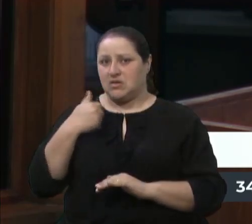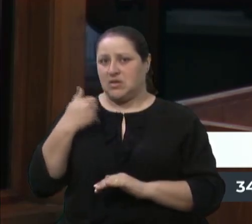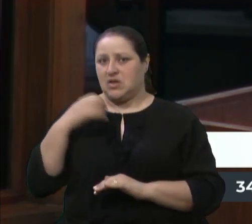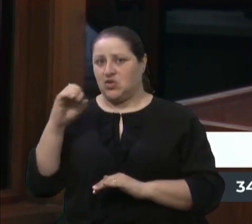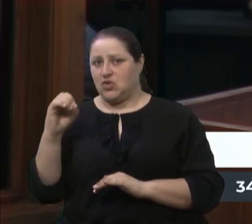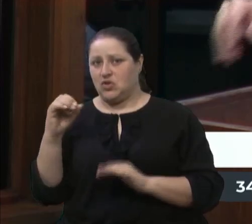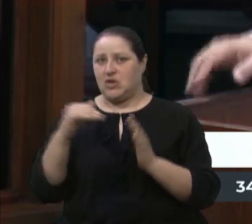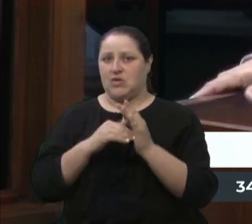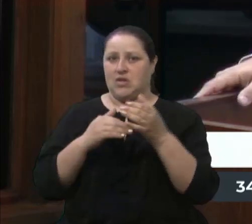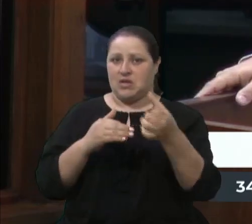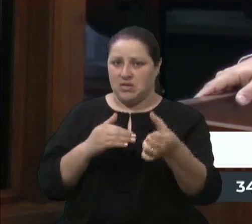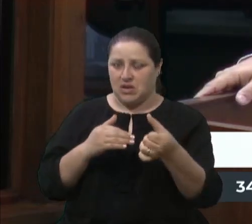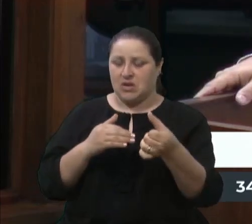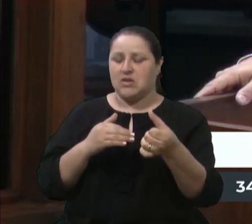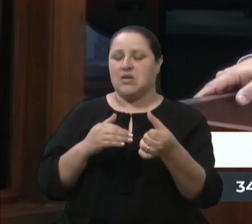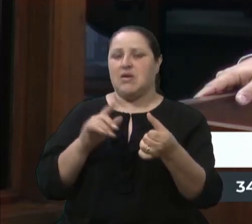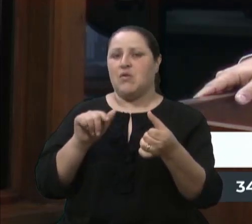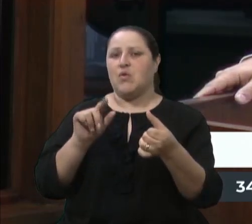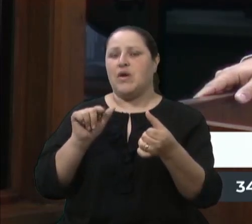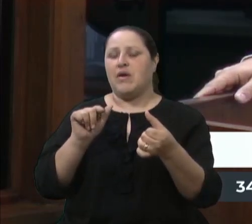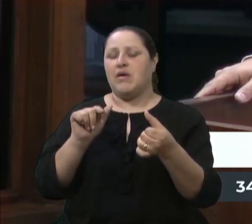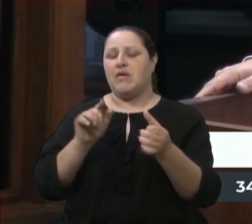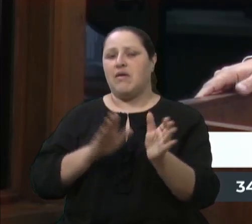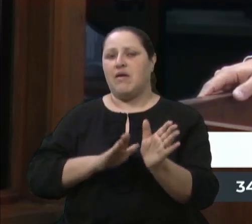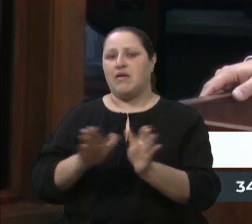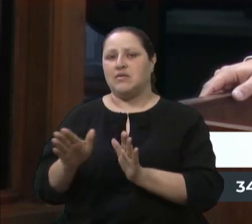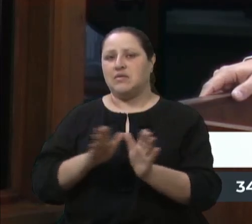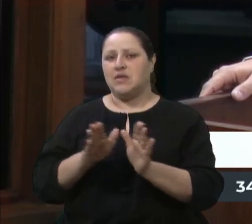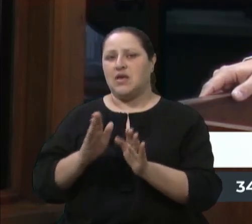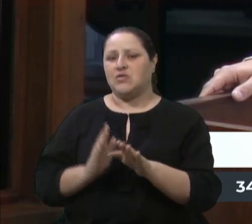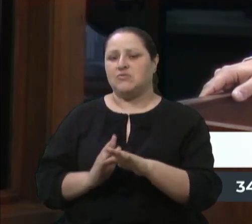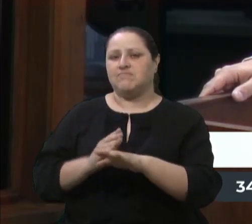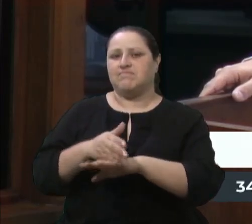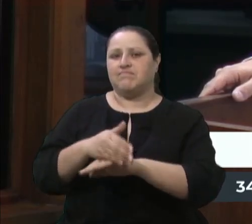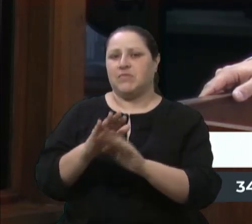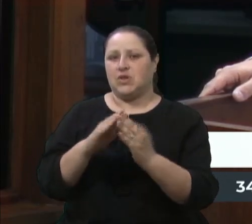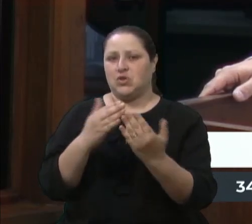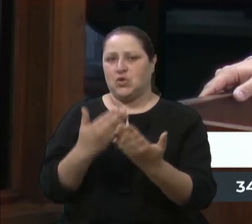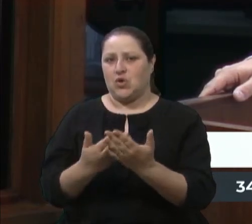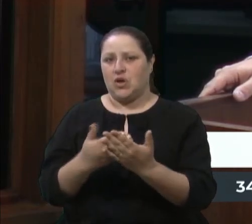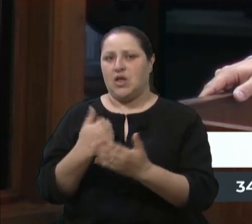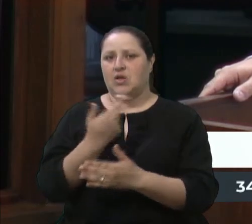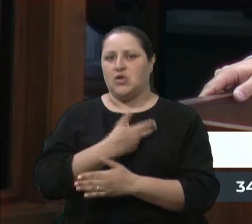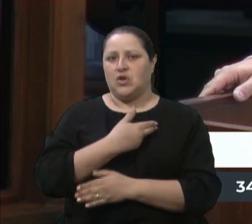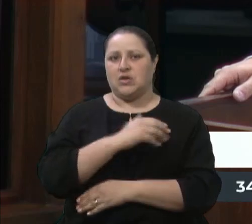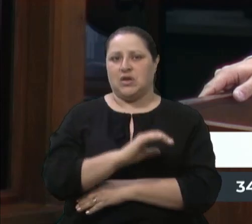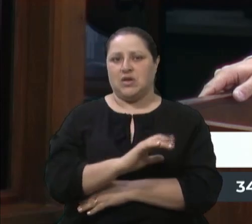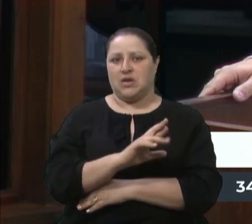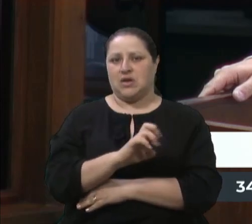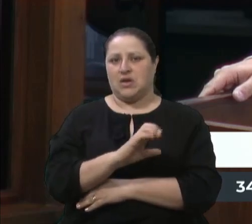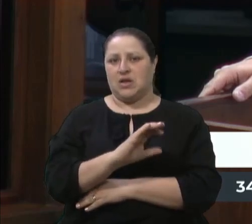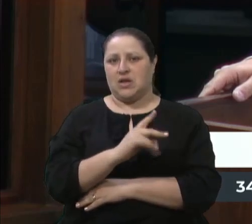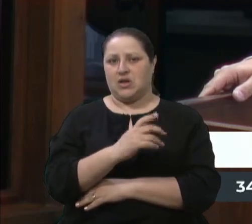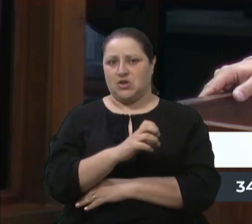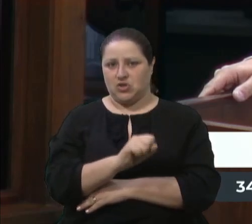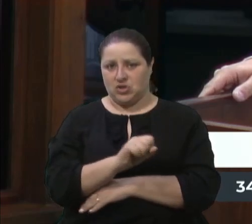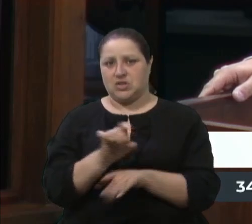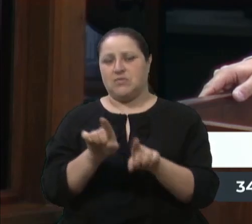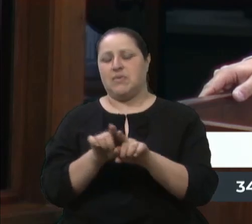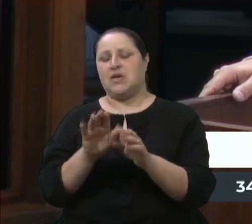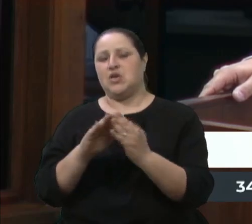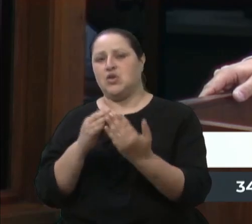o acesso à escola, às nossas creches e às escolas de educação